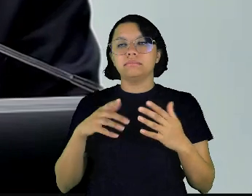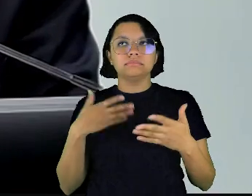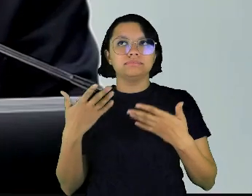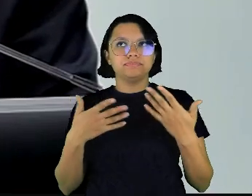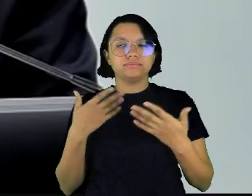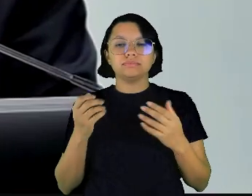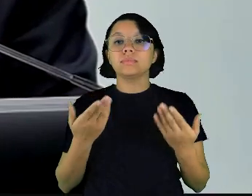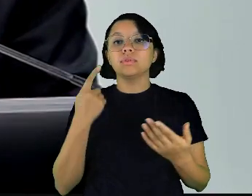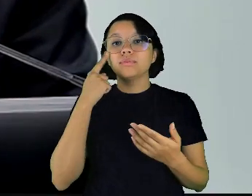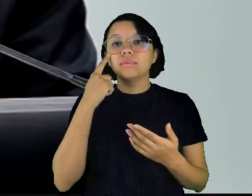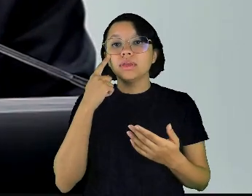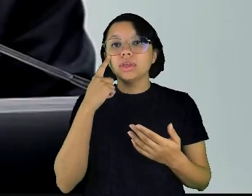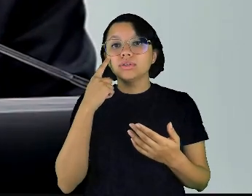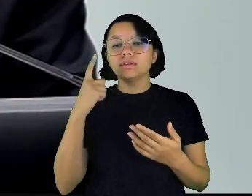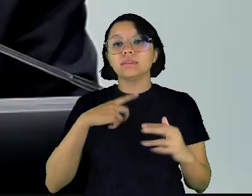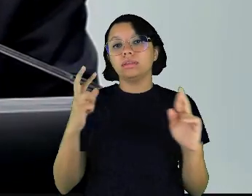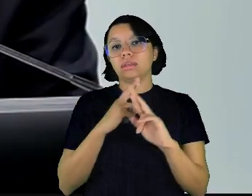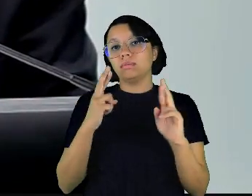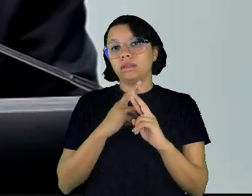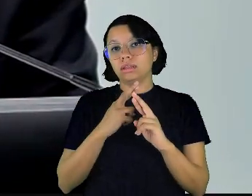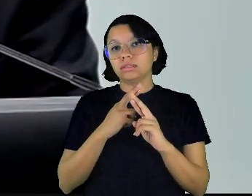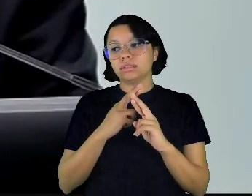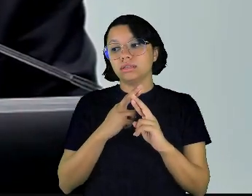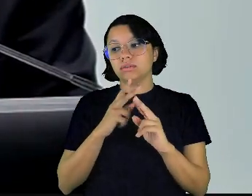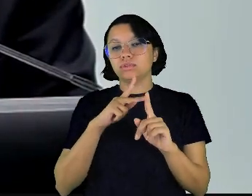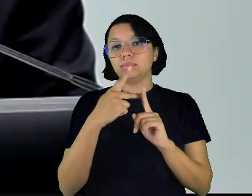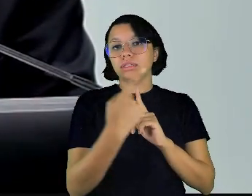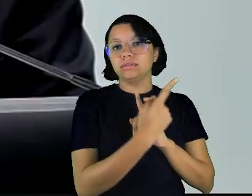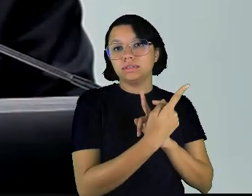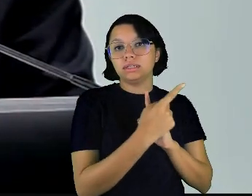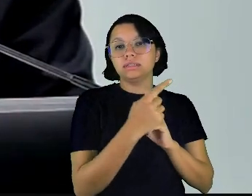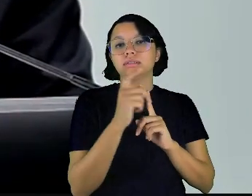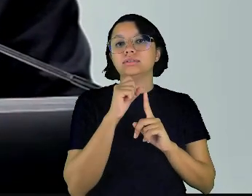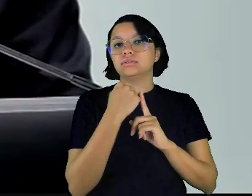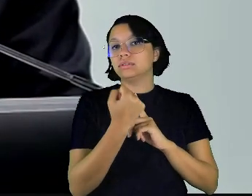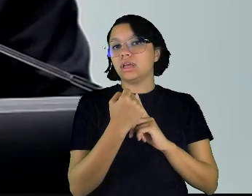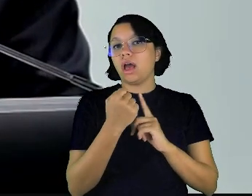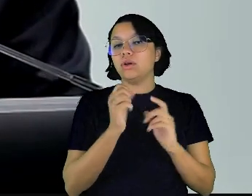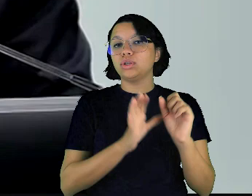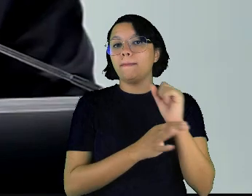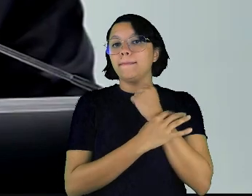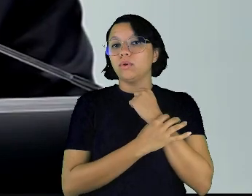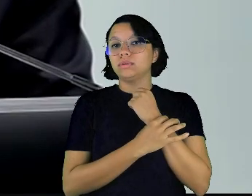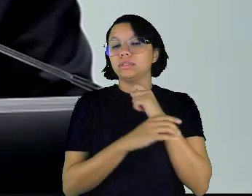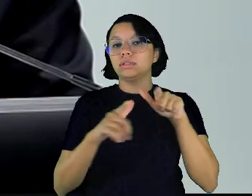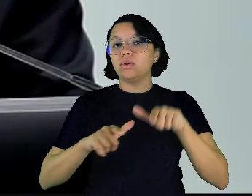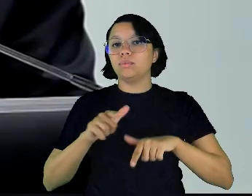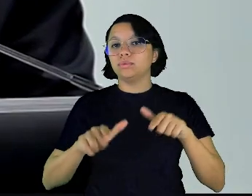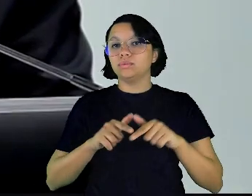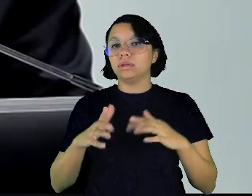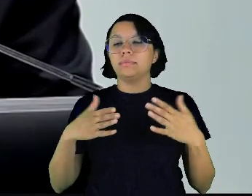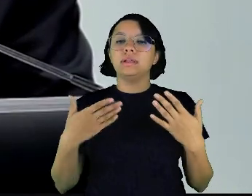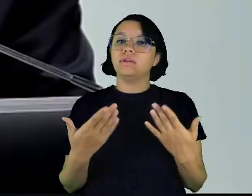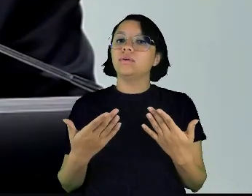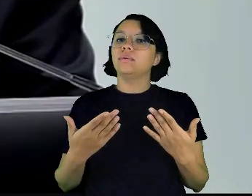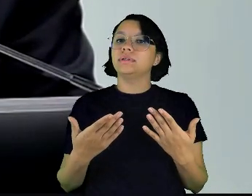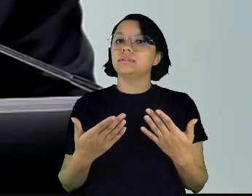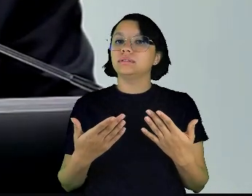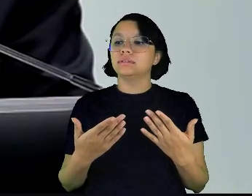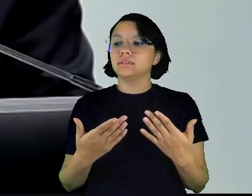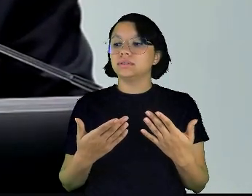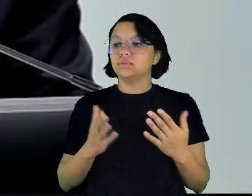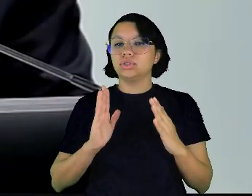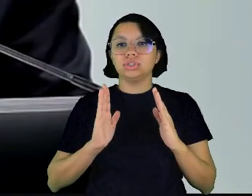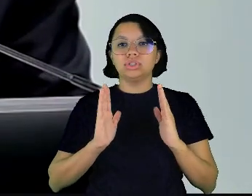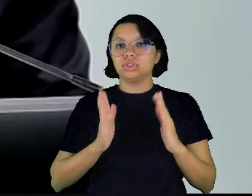gente tem uma relação de previdência social de proteção do trabalhador. Então, aí, ponto, a gente já podia encerrar aqui